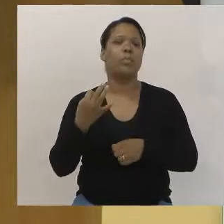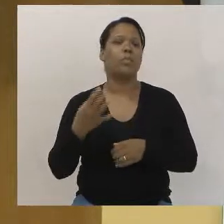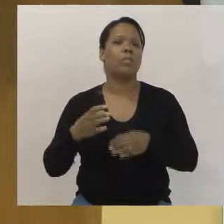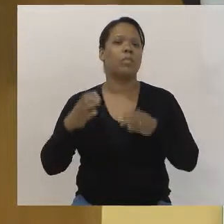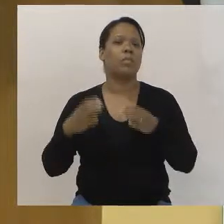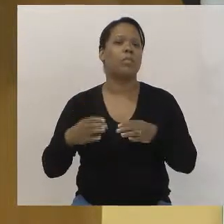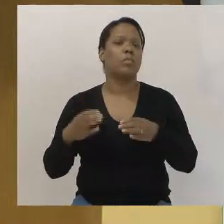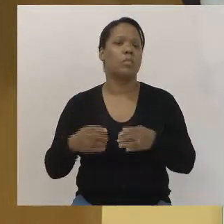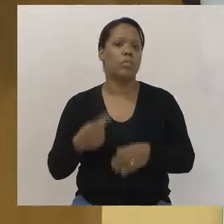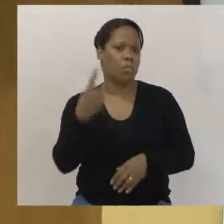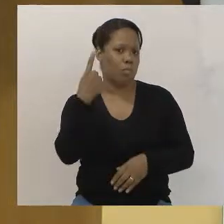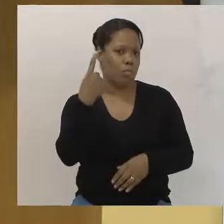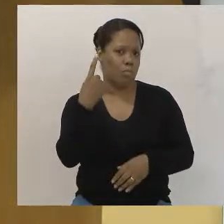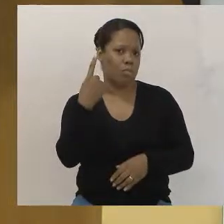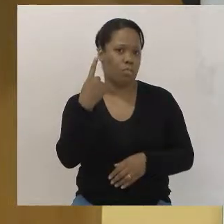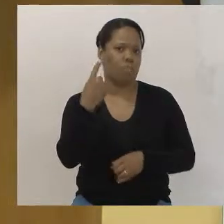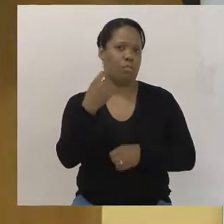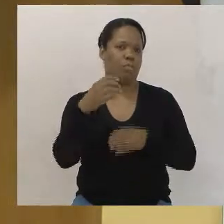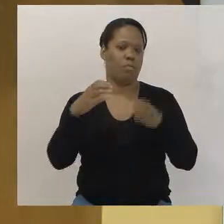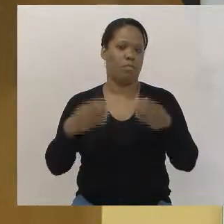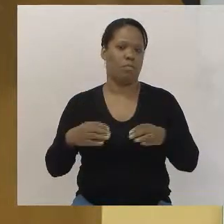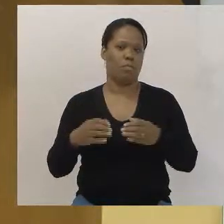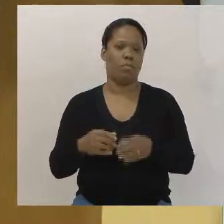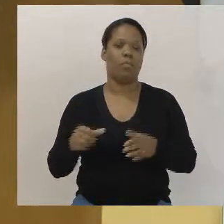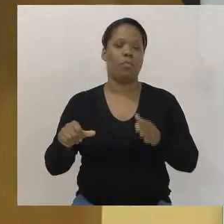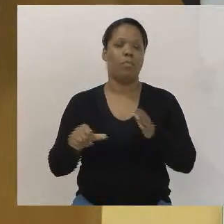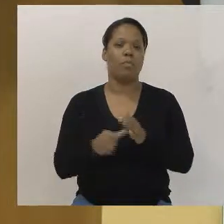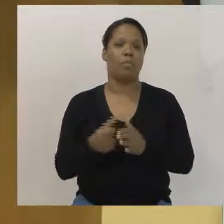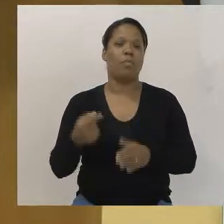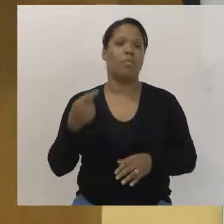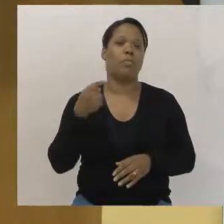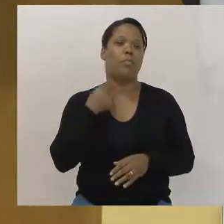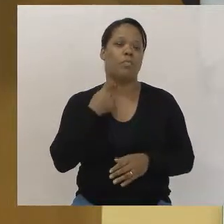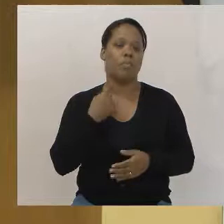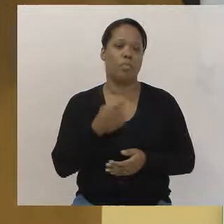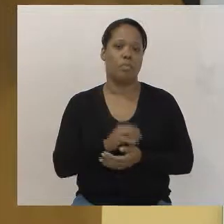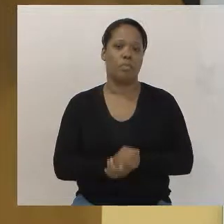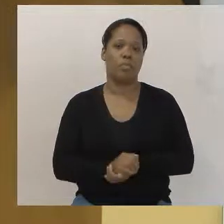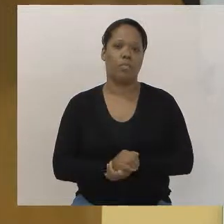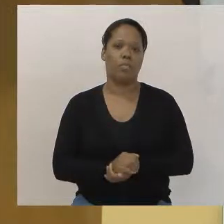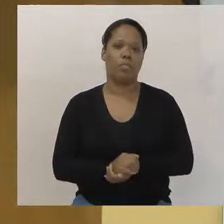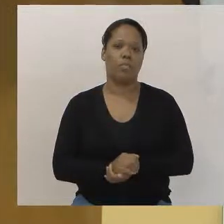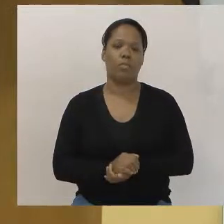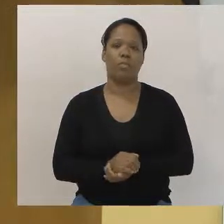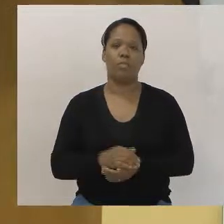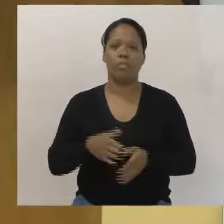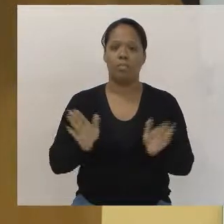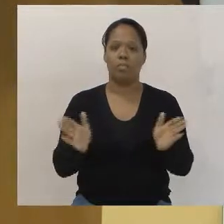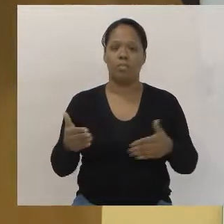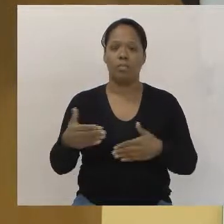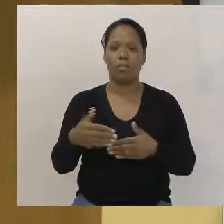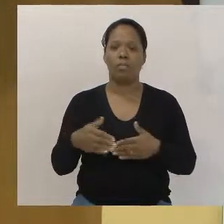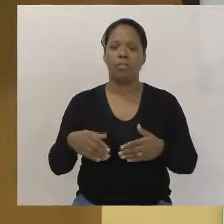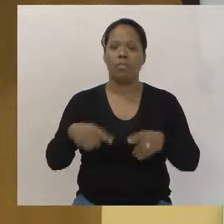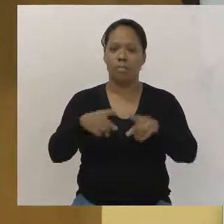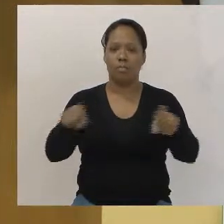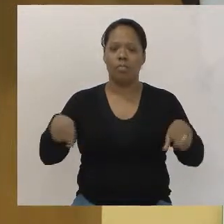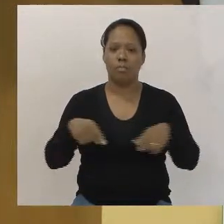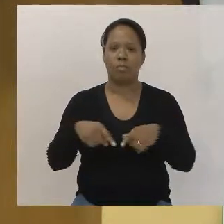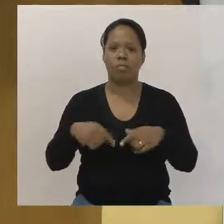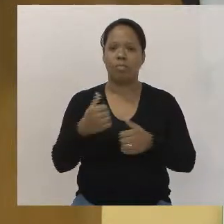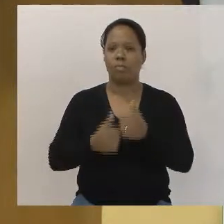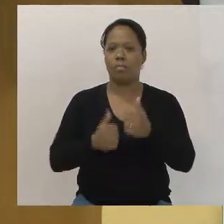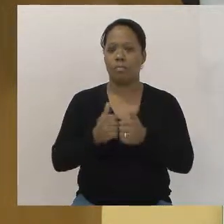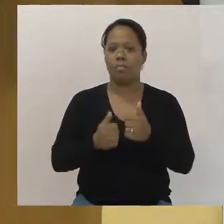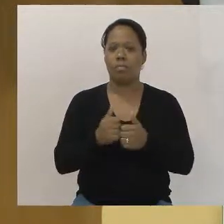um bairro que é o primeiro de maio campos de futebol se previu na